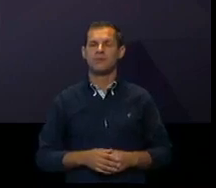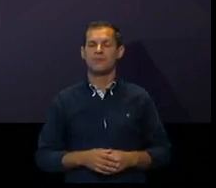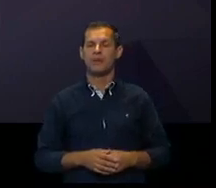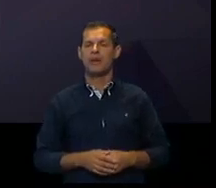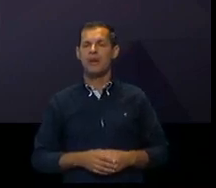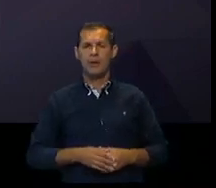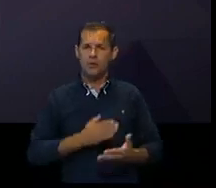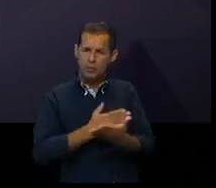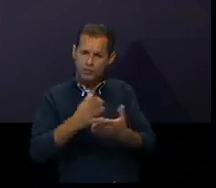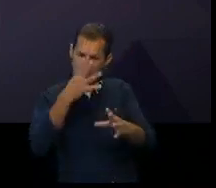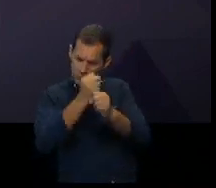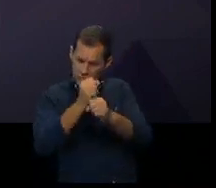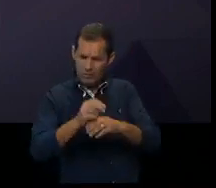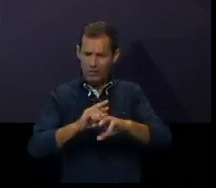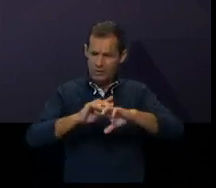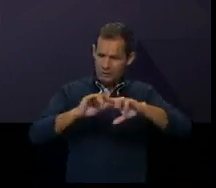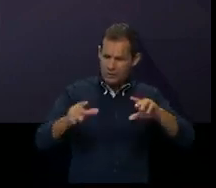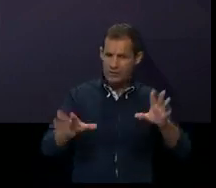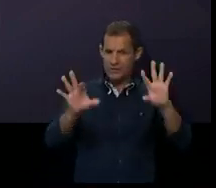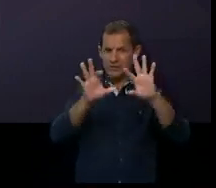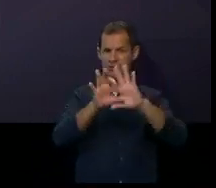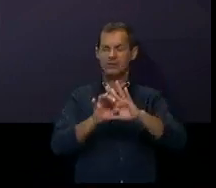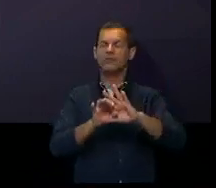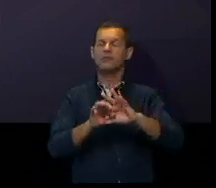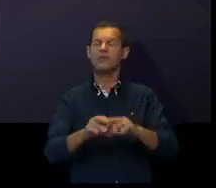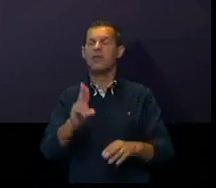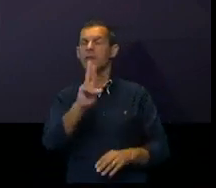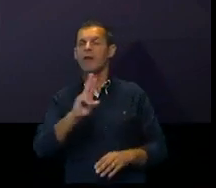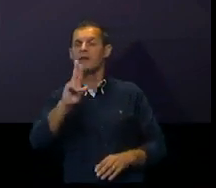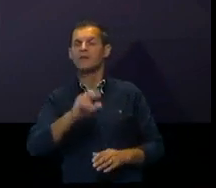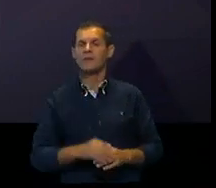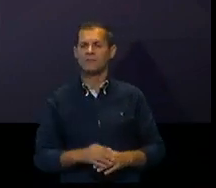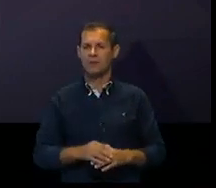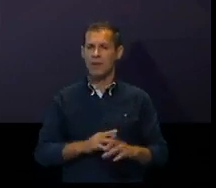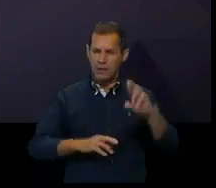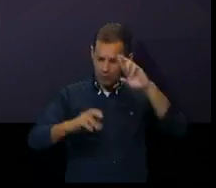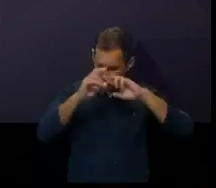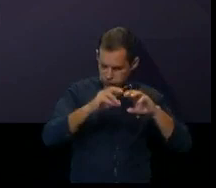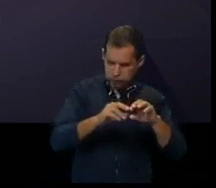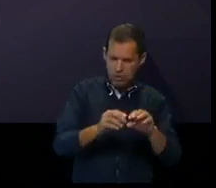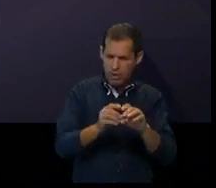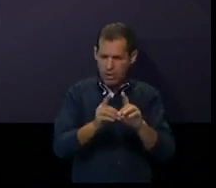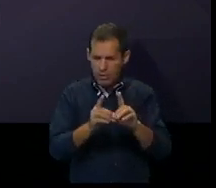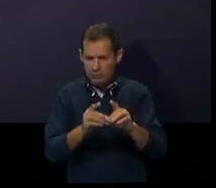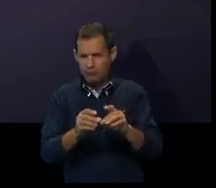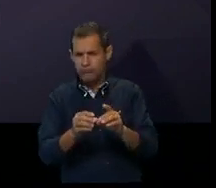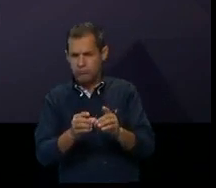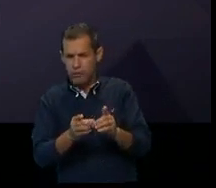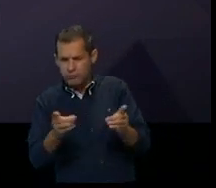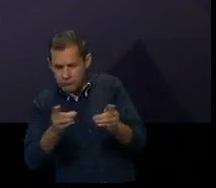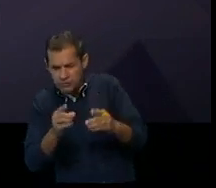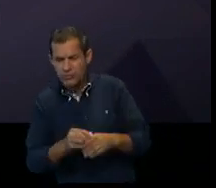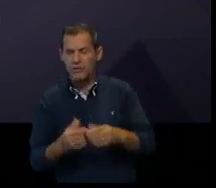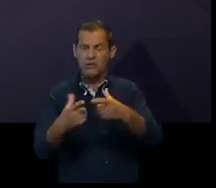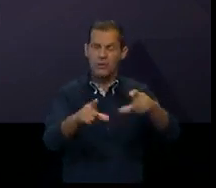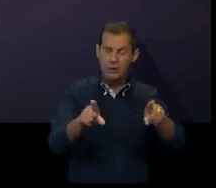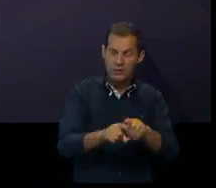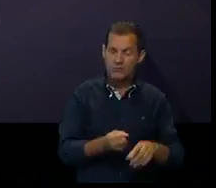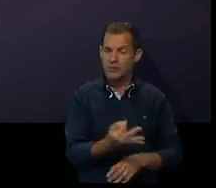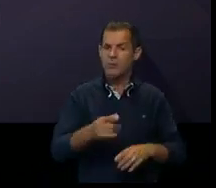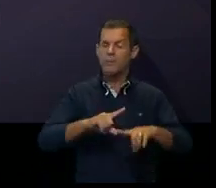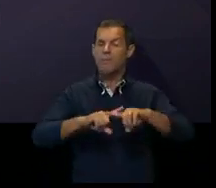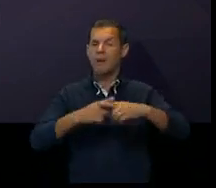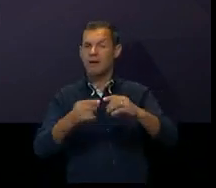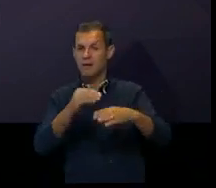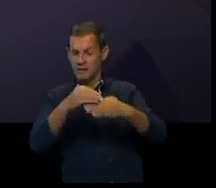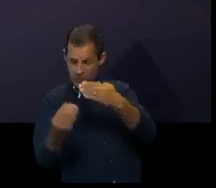A princípio, o cálculo diferencial e integral é utilizado para medir a área e o volume de figuras irregulares. Mas sua